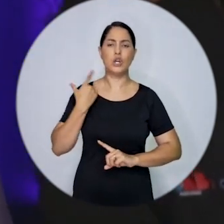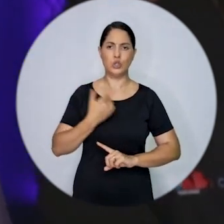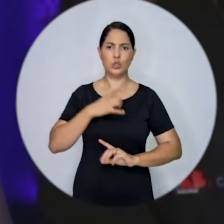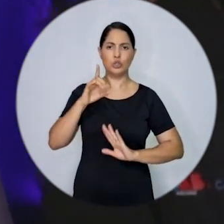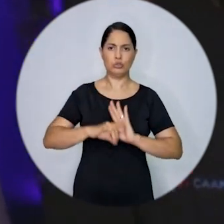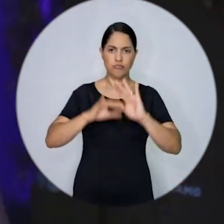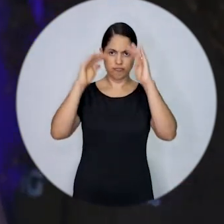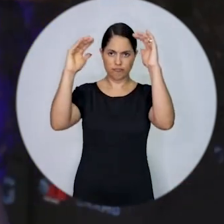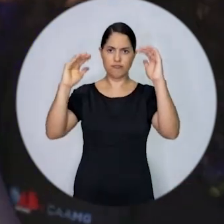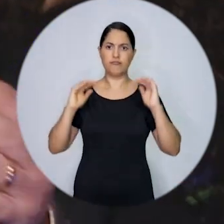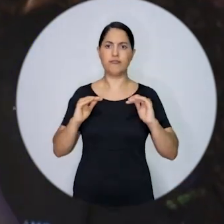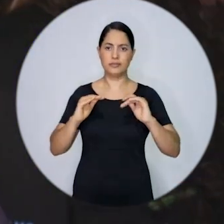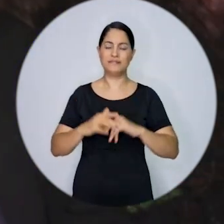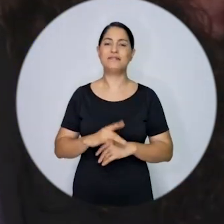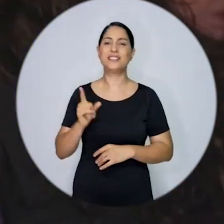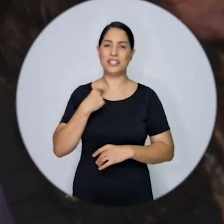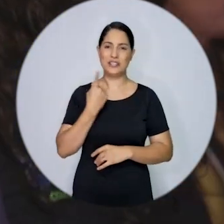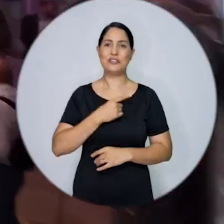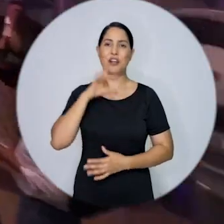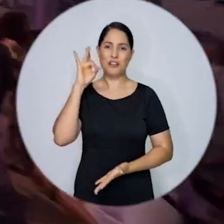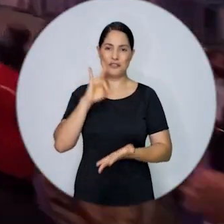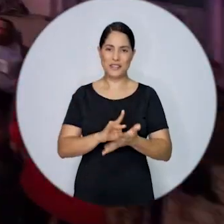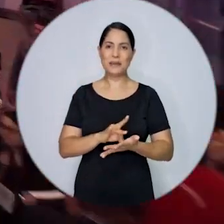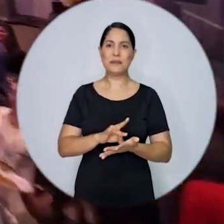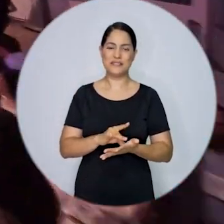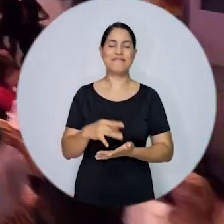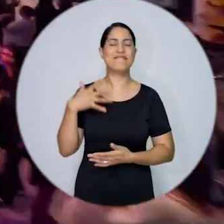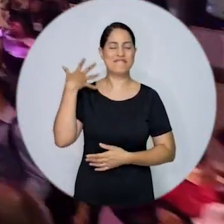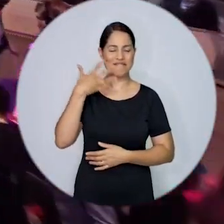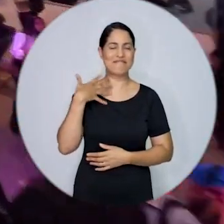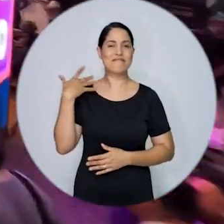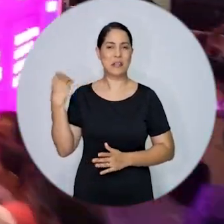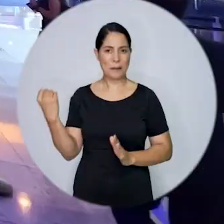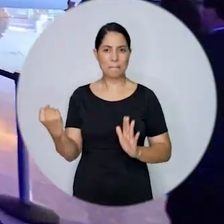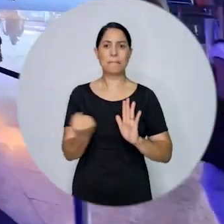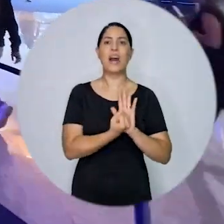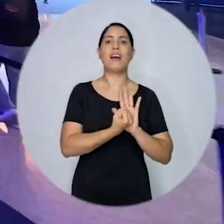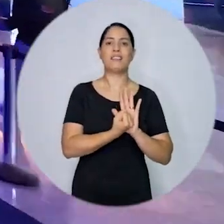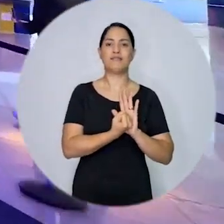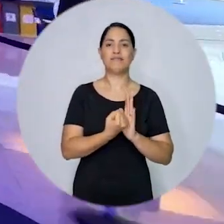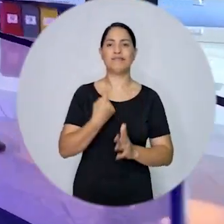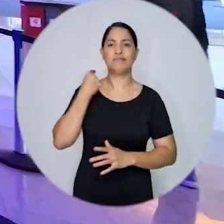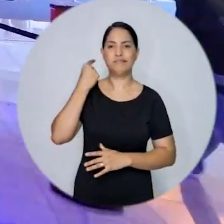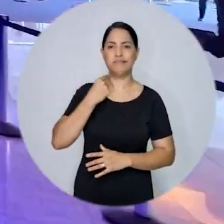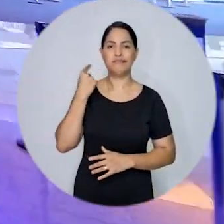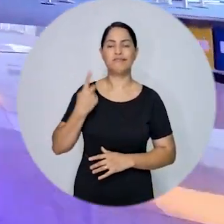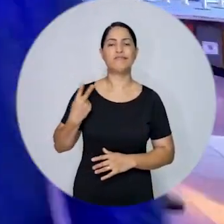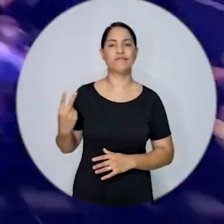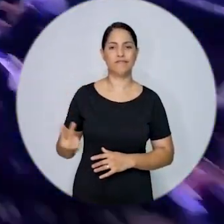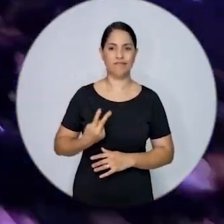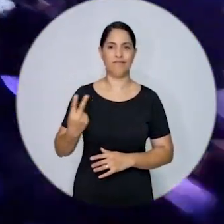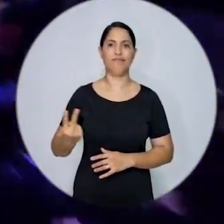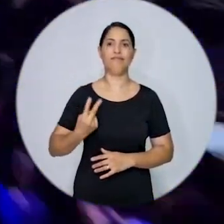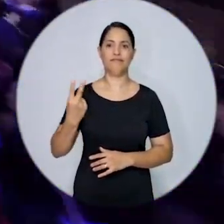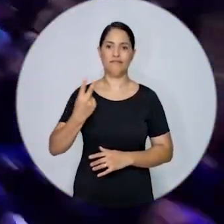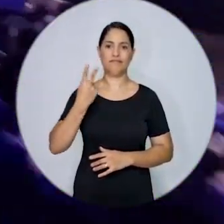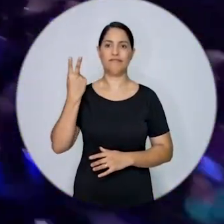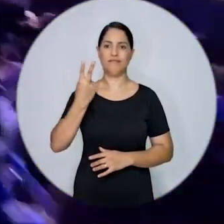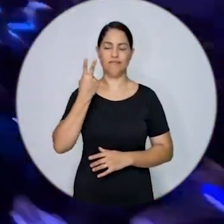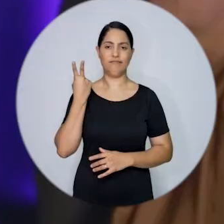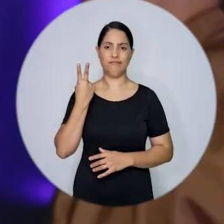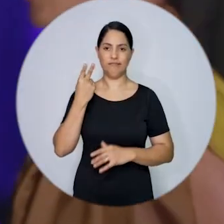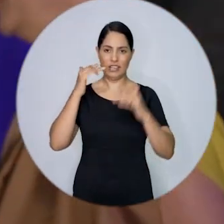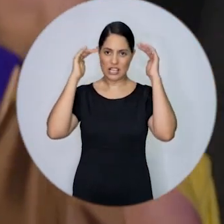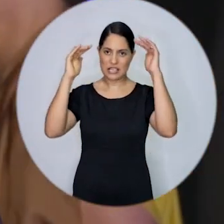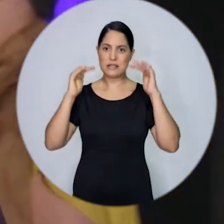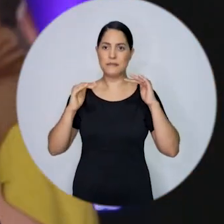orais, e eu não tenho dúvida que esse evento é um marco, é um divisor de águas no sentido de a advocacia ser cada dia mais valorizada,